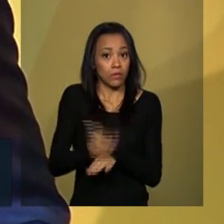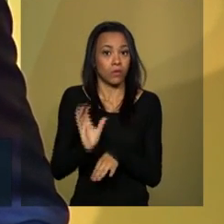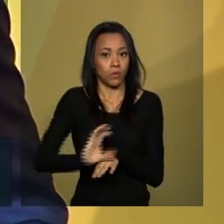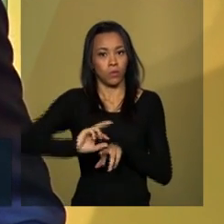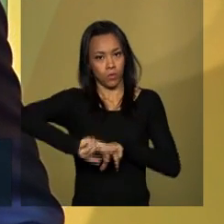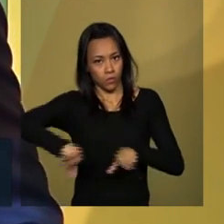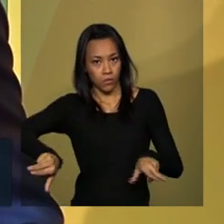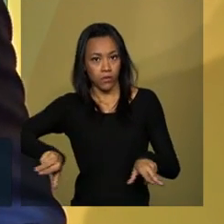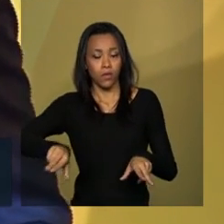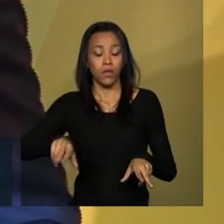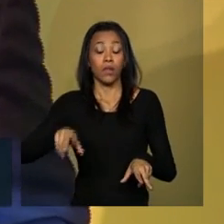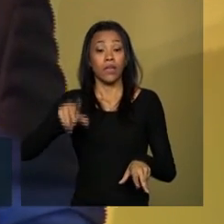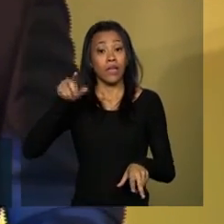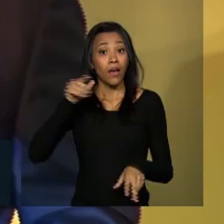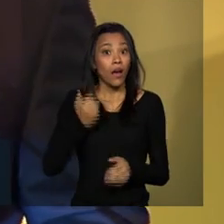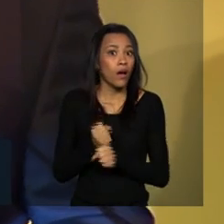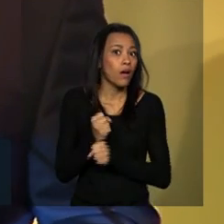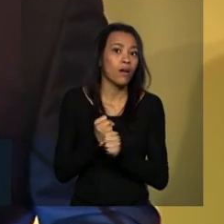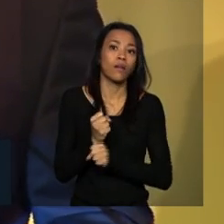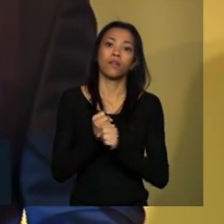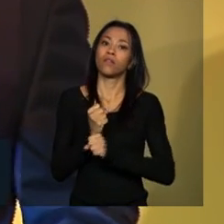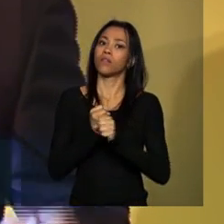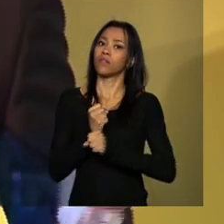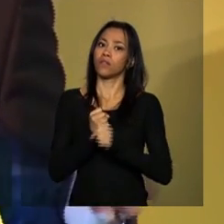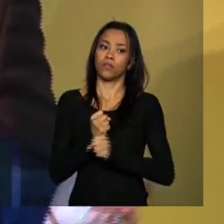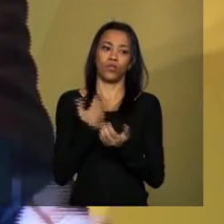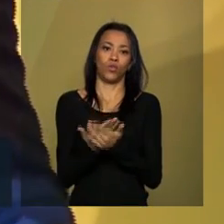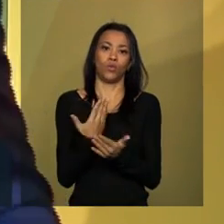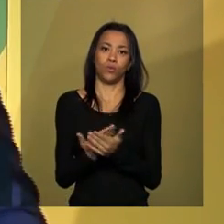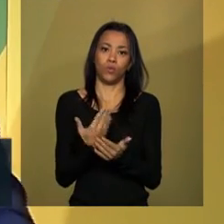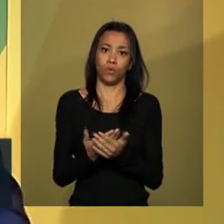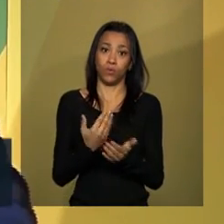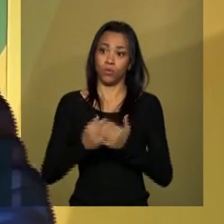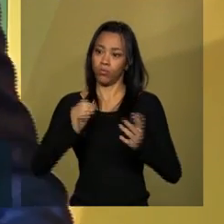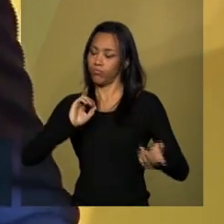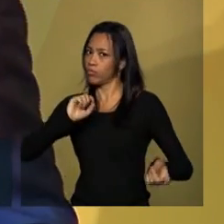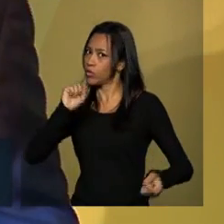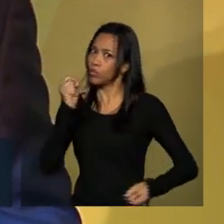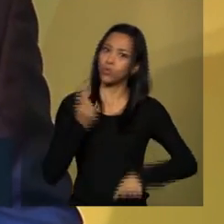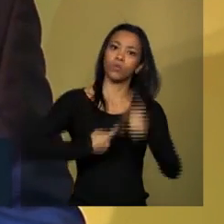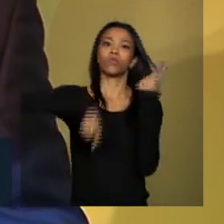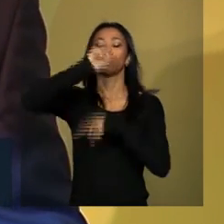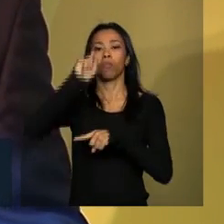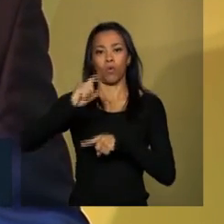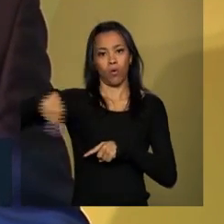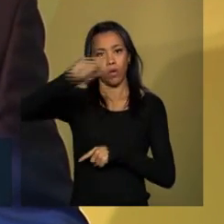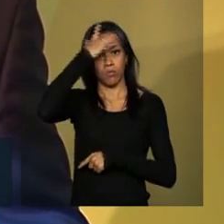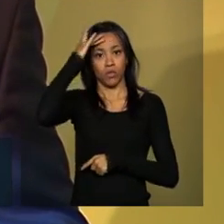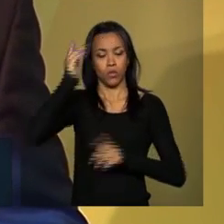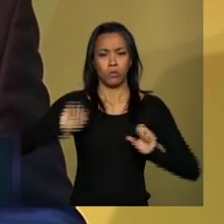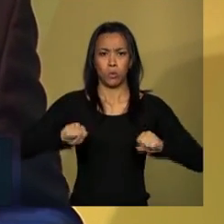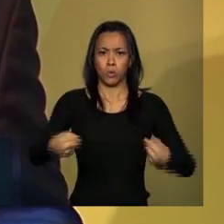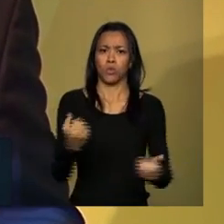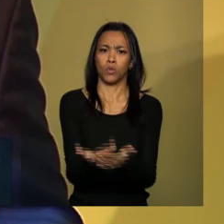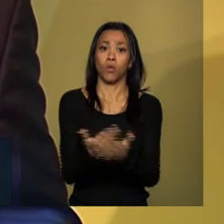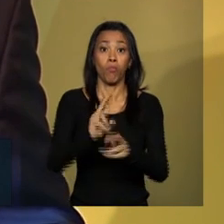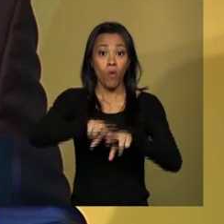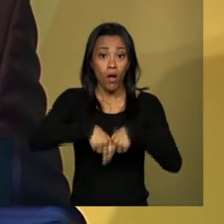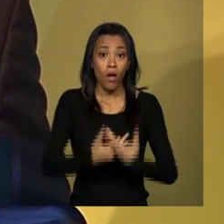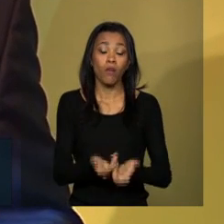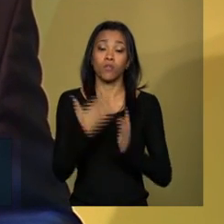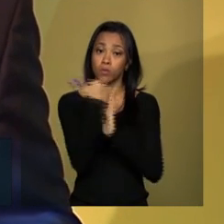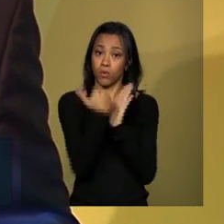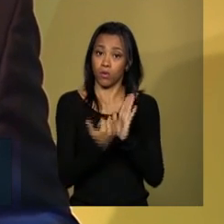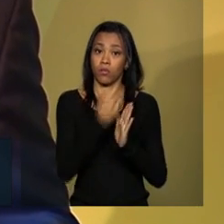anos de estudo por parte da população brasileira tem aumentado, dobrou nos últimos 12 anos, através de iniciativas governamentais.